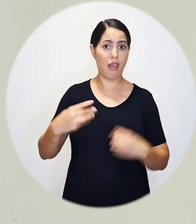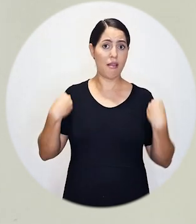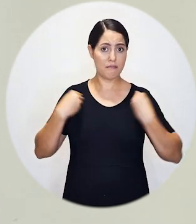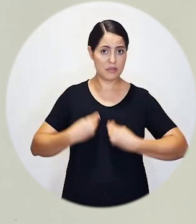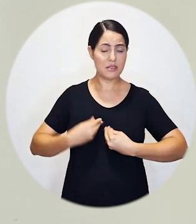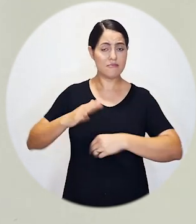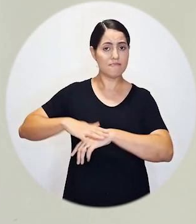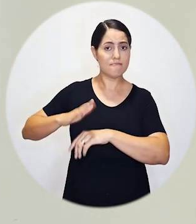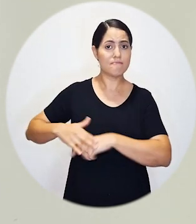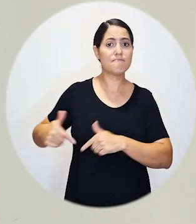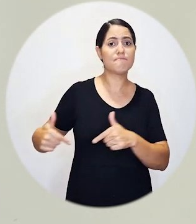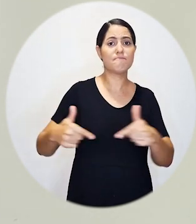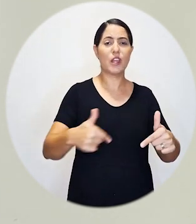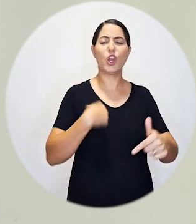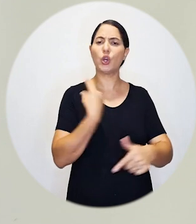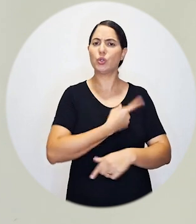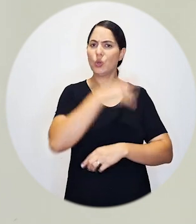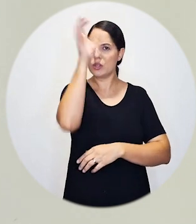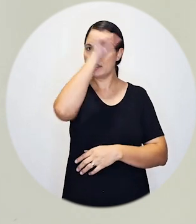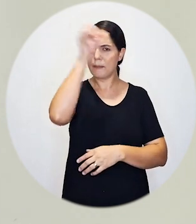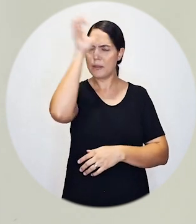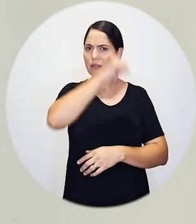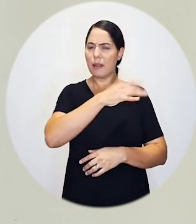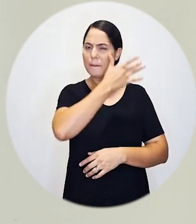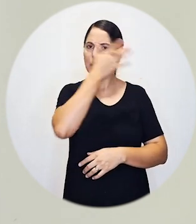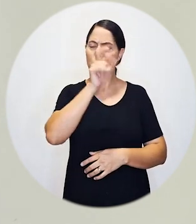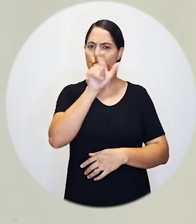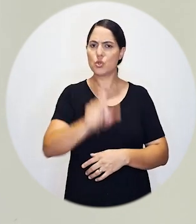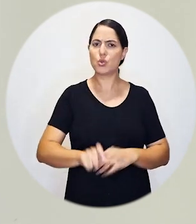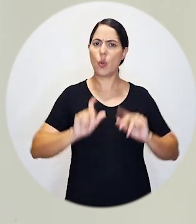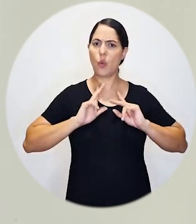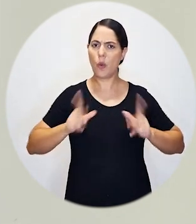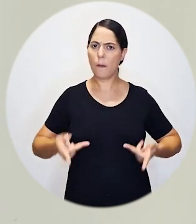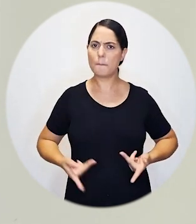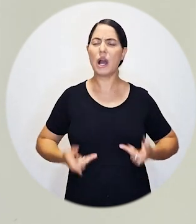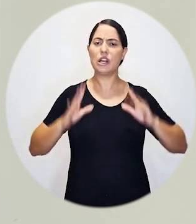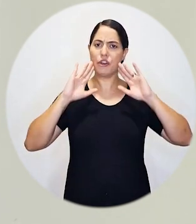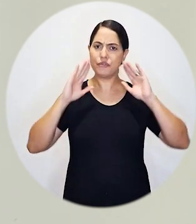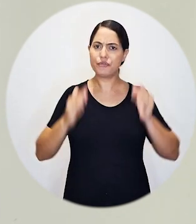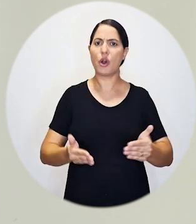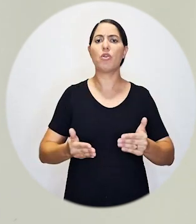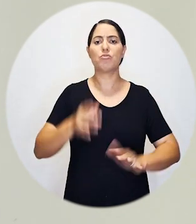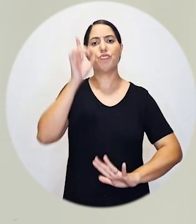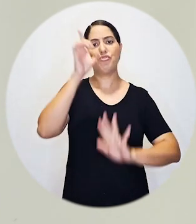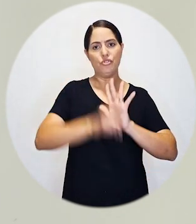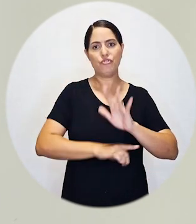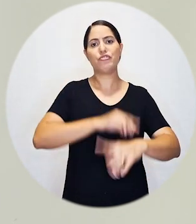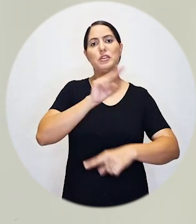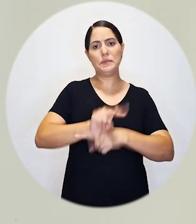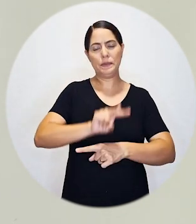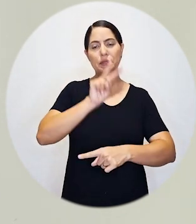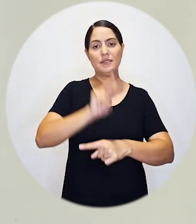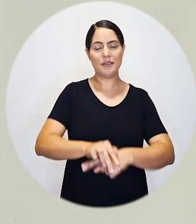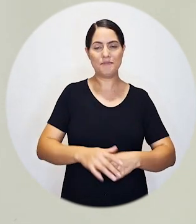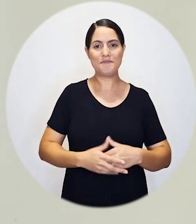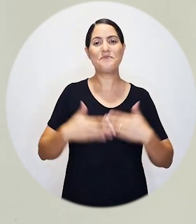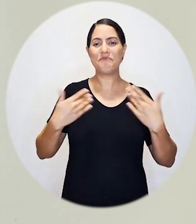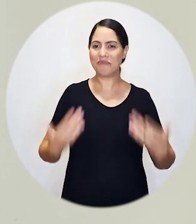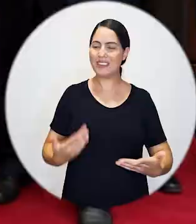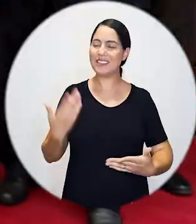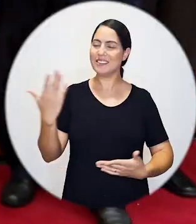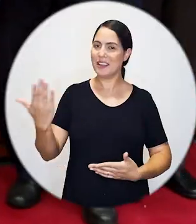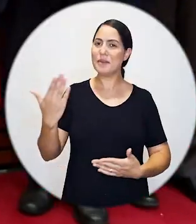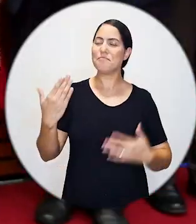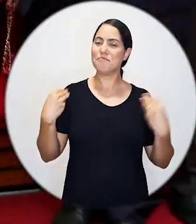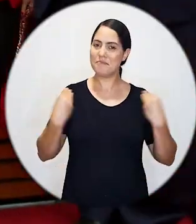de uma visão que coloca o ser humano no centro do processo judicial, com todos os direitos que lhe são inerentes. Suas decisões, ministra